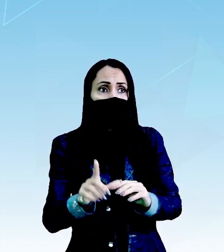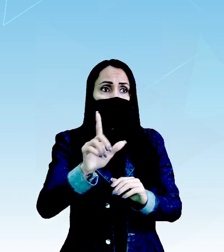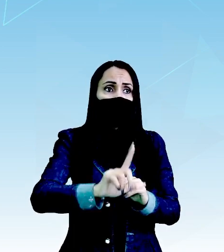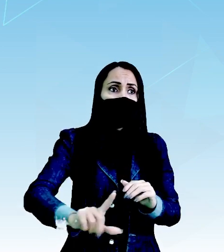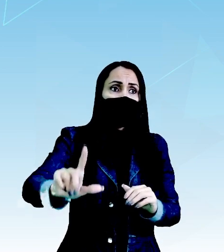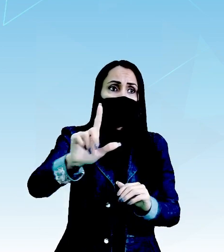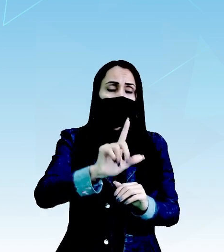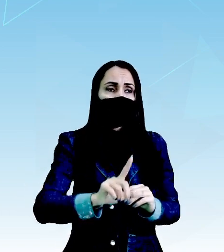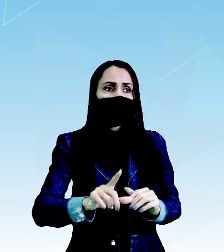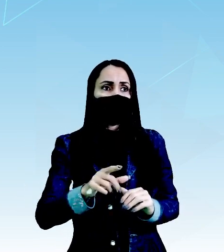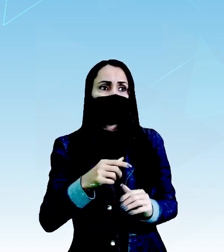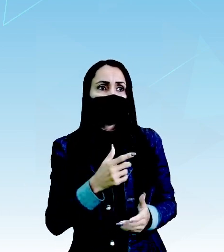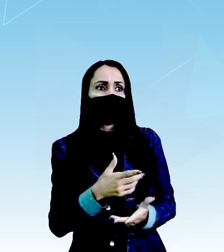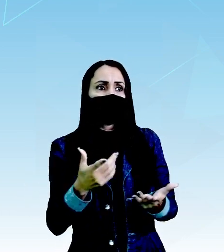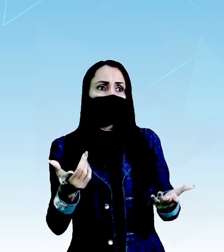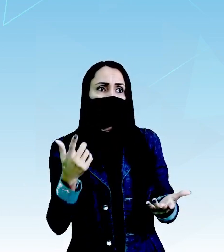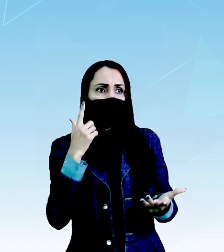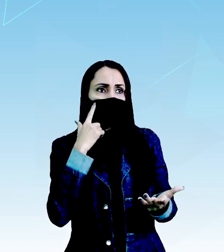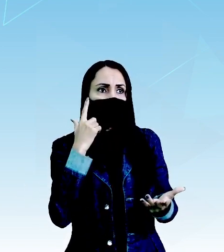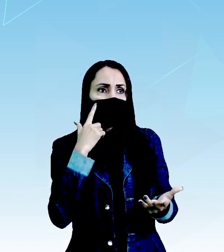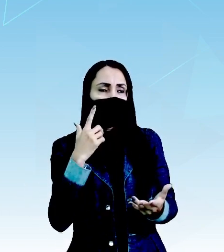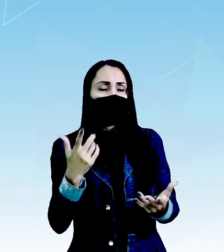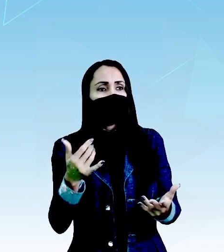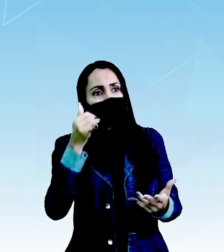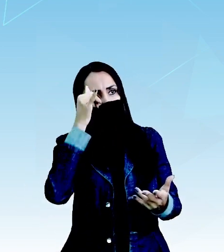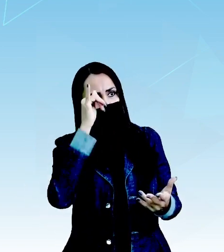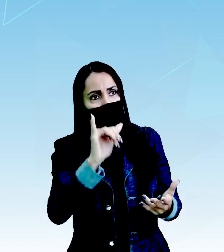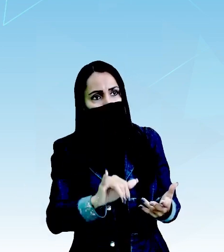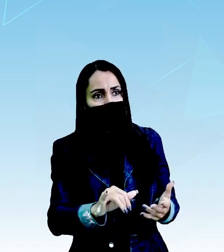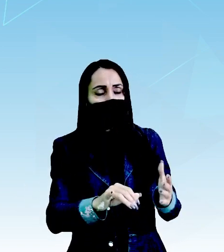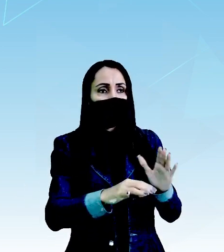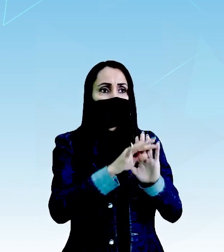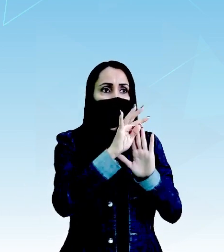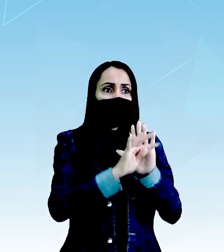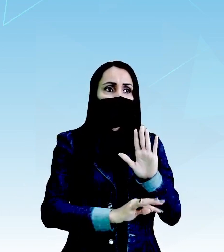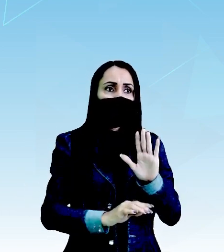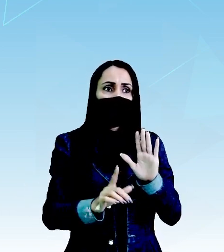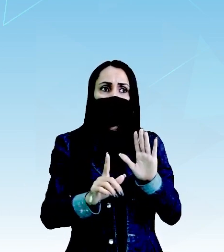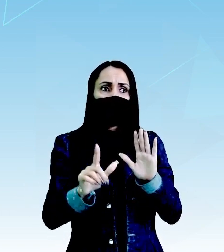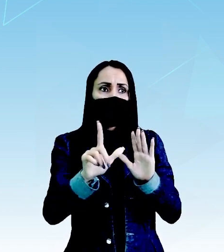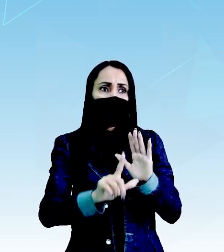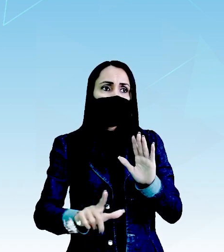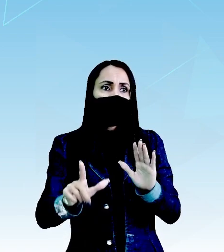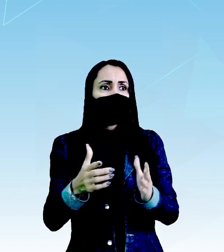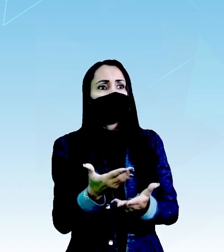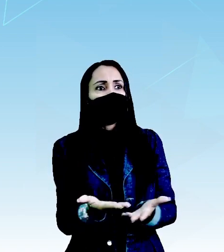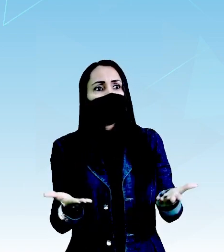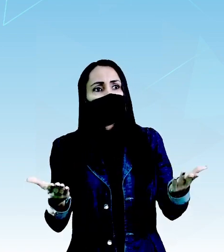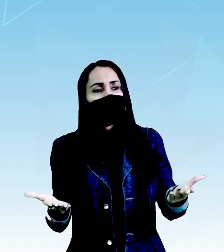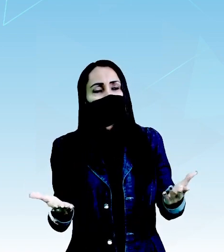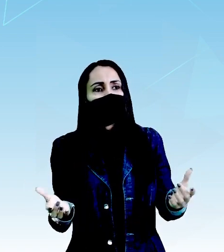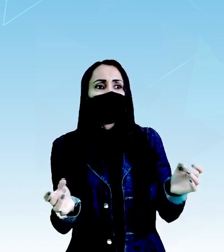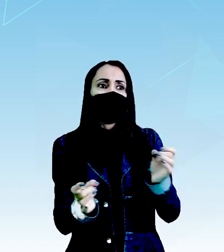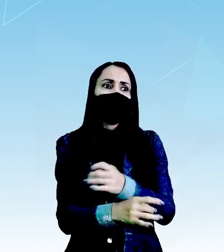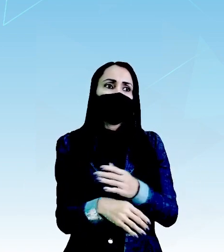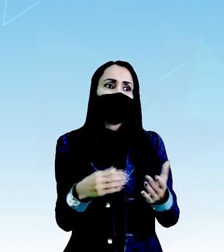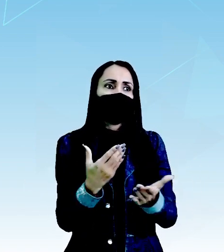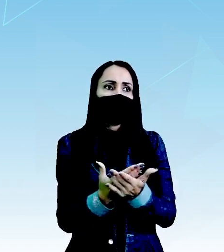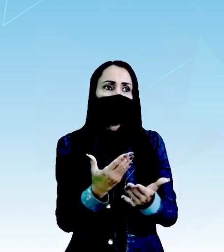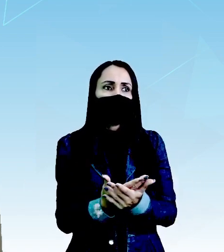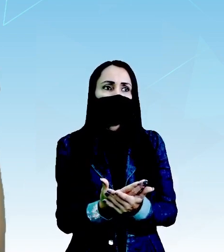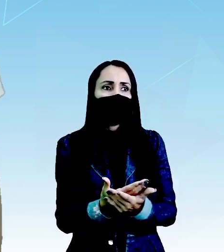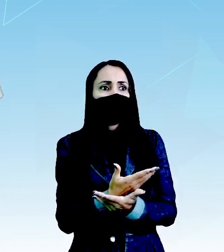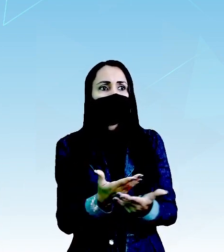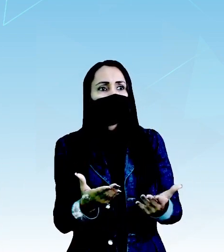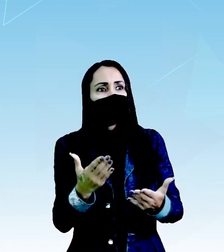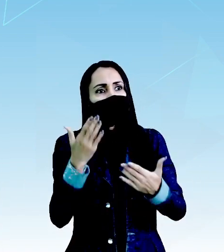a ambiguidade deve ser evitada em textos não literários. E é isso aí. Por hoje é só. Agradeço aqui a Ronaldo. Muito